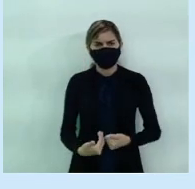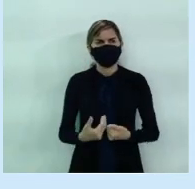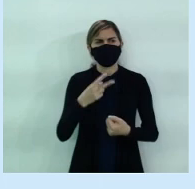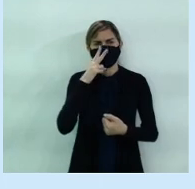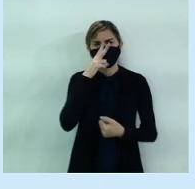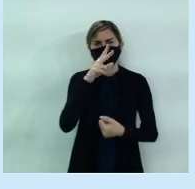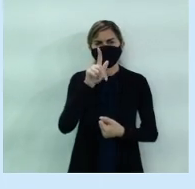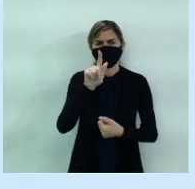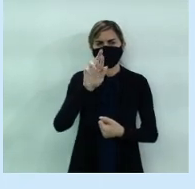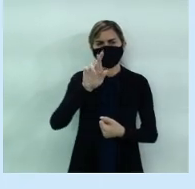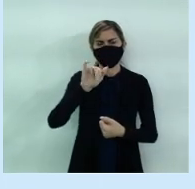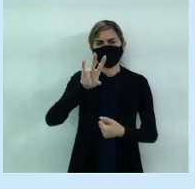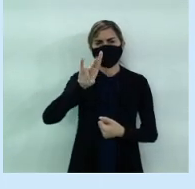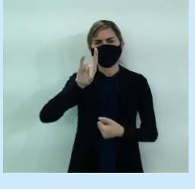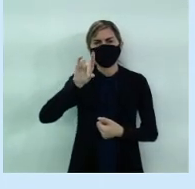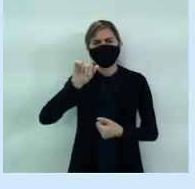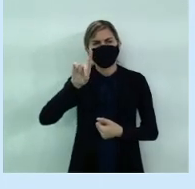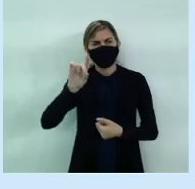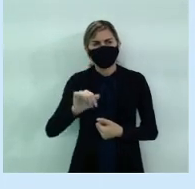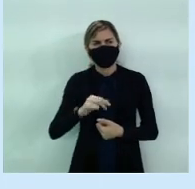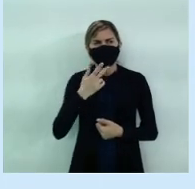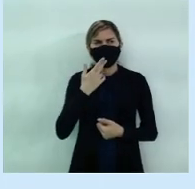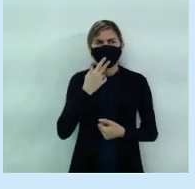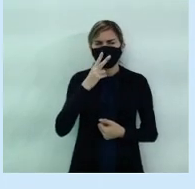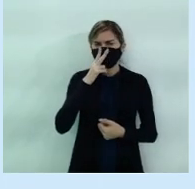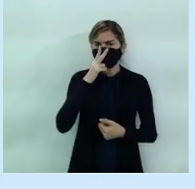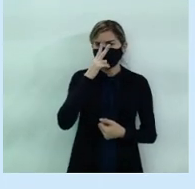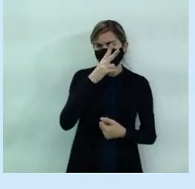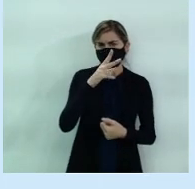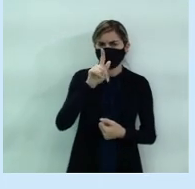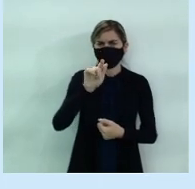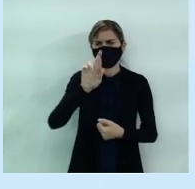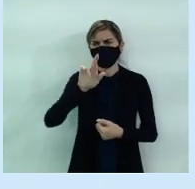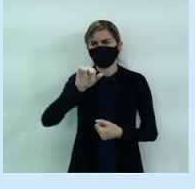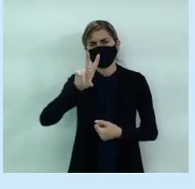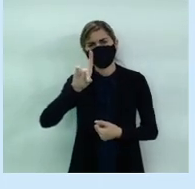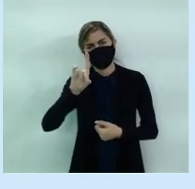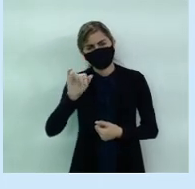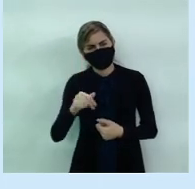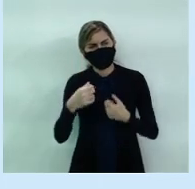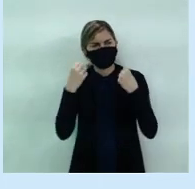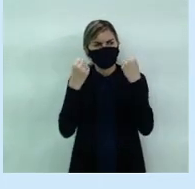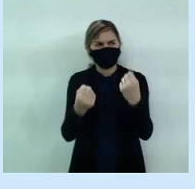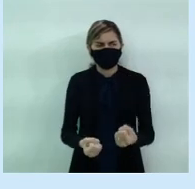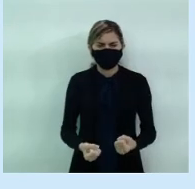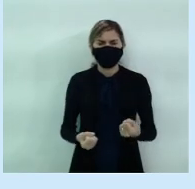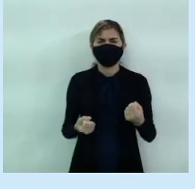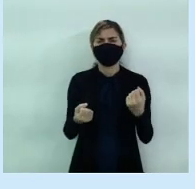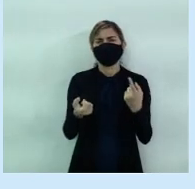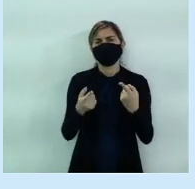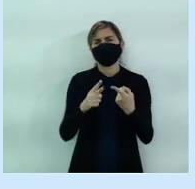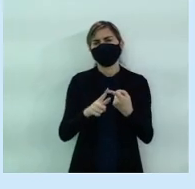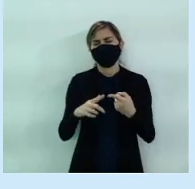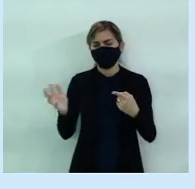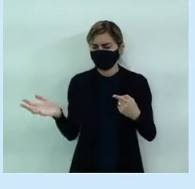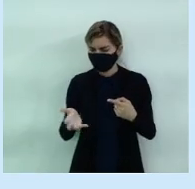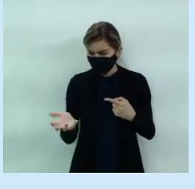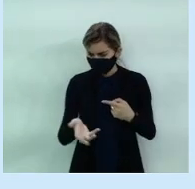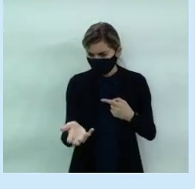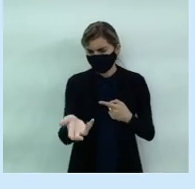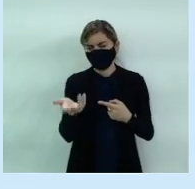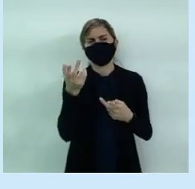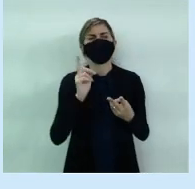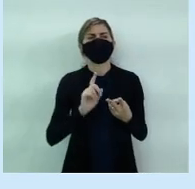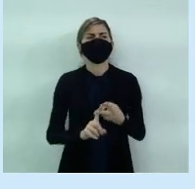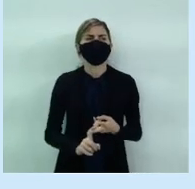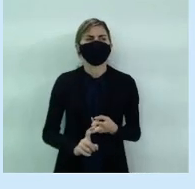da gravidade. Toda vez quando falo de força da gravidade, eu estou falando da questão do peso, estou falando da questão da aceleração, eu estou